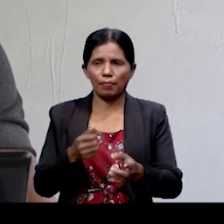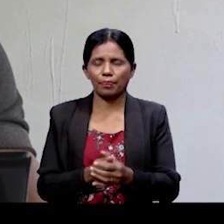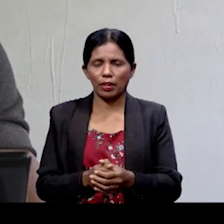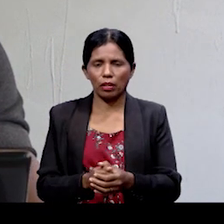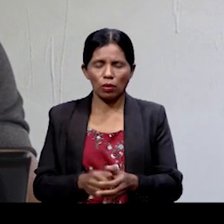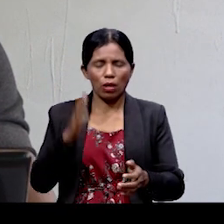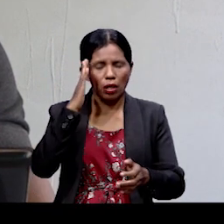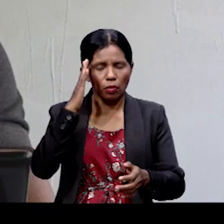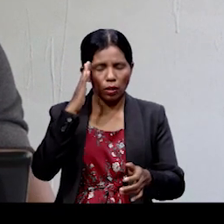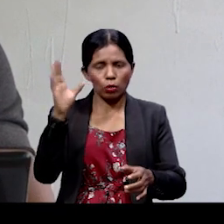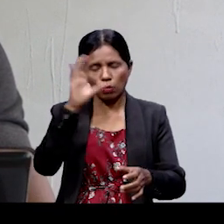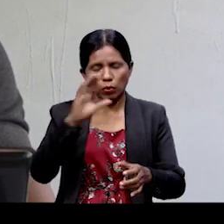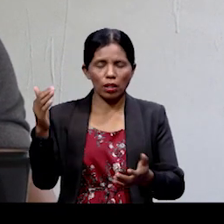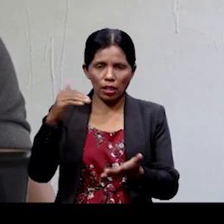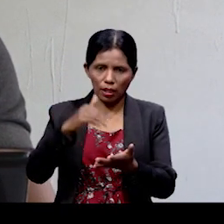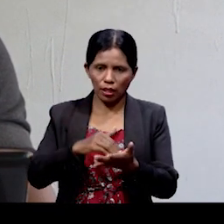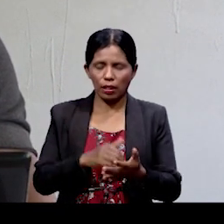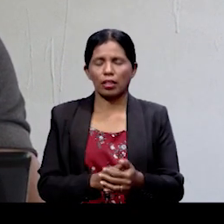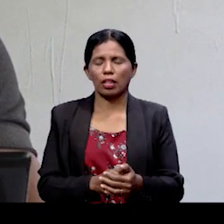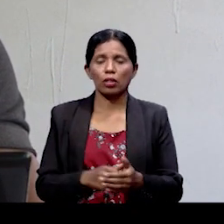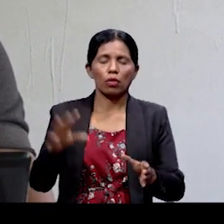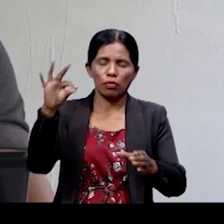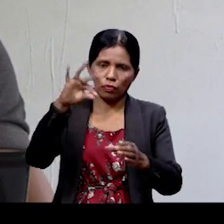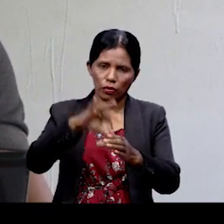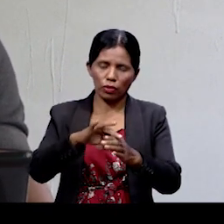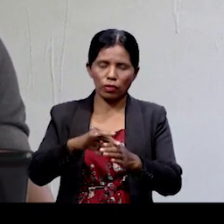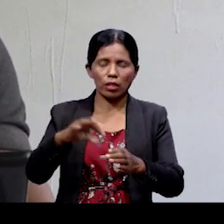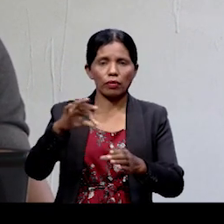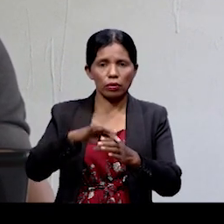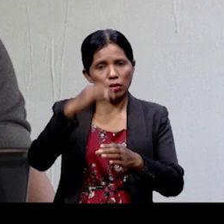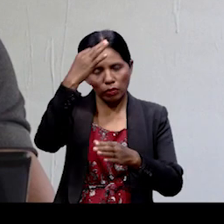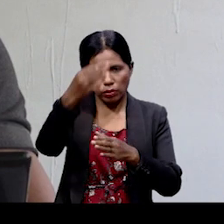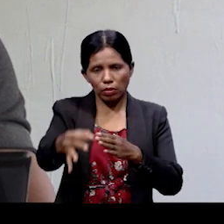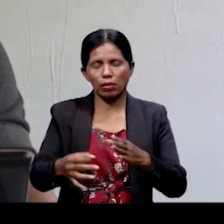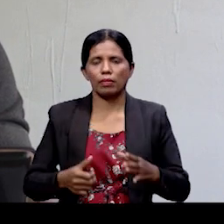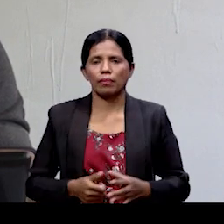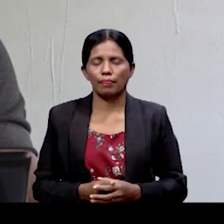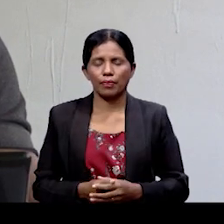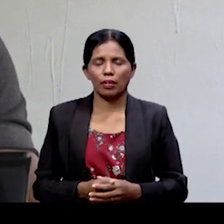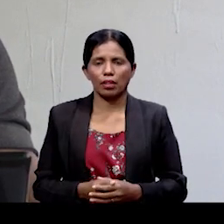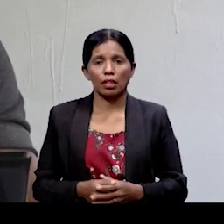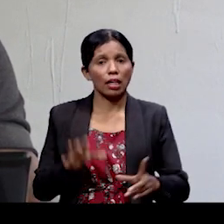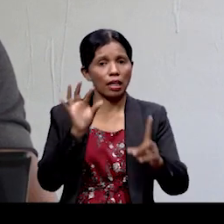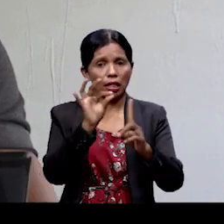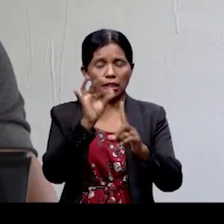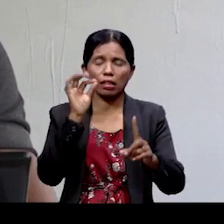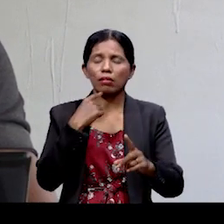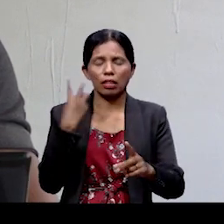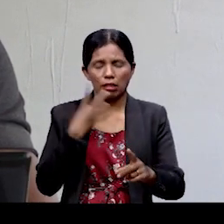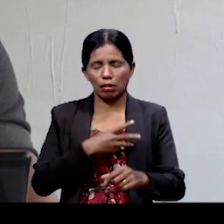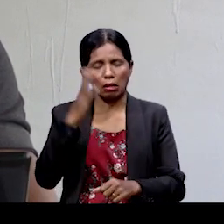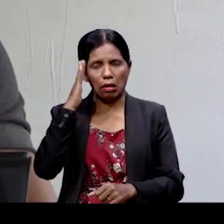a posição, a votos e a fila fali eles são rumo a ira nem então nem kata